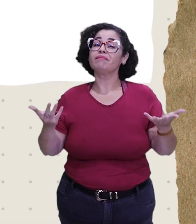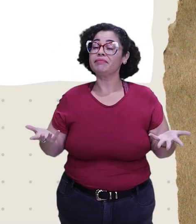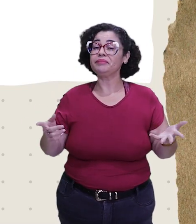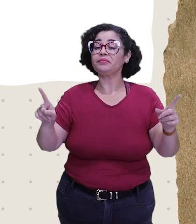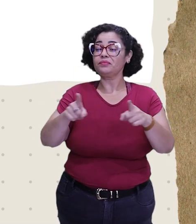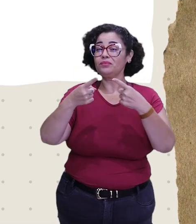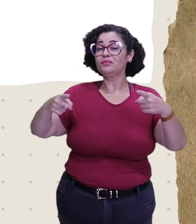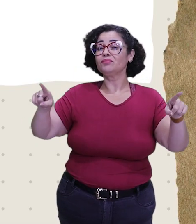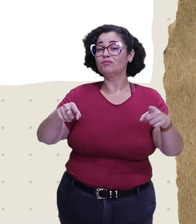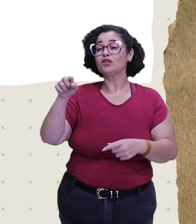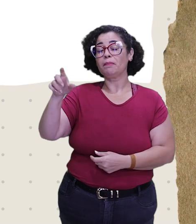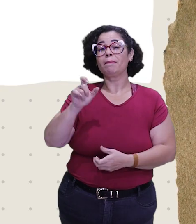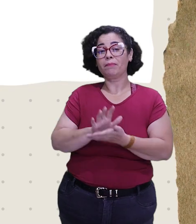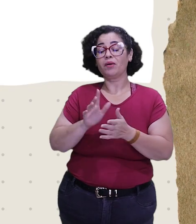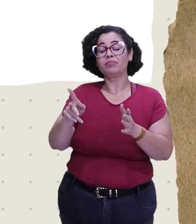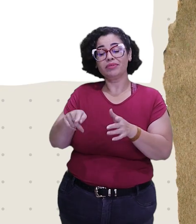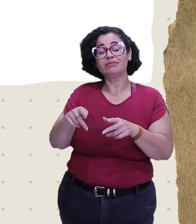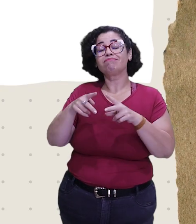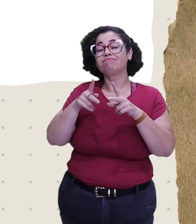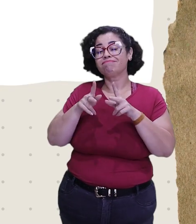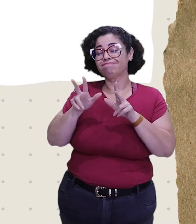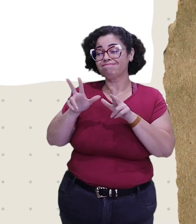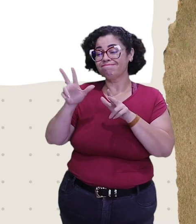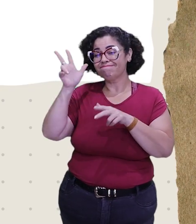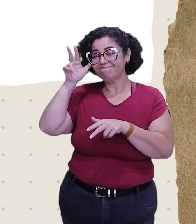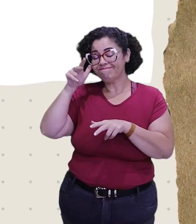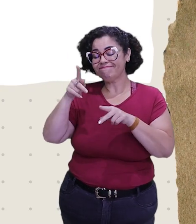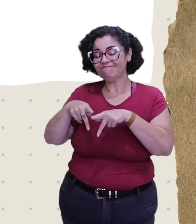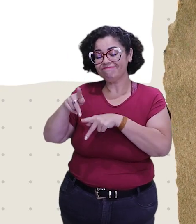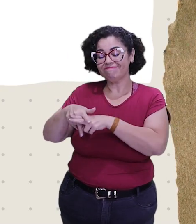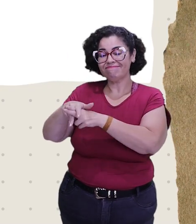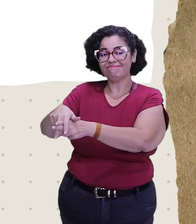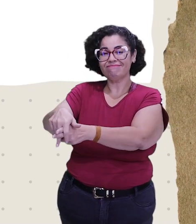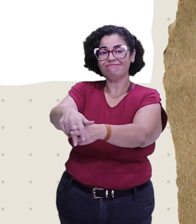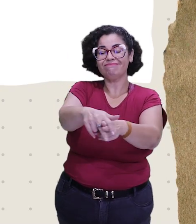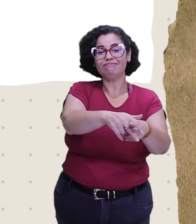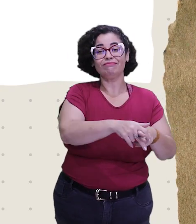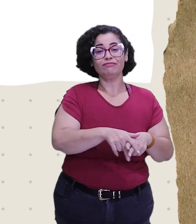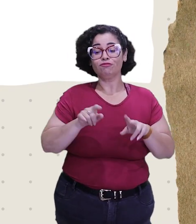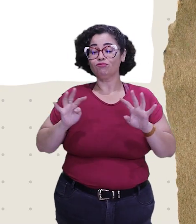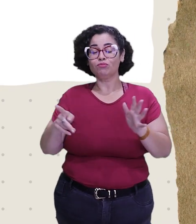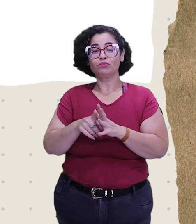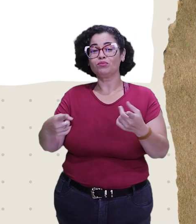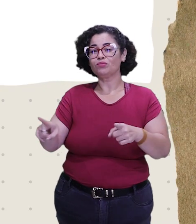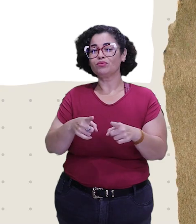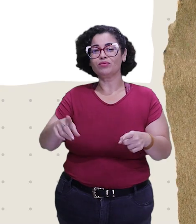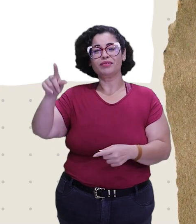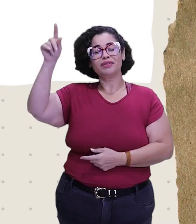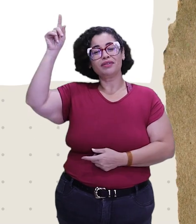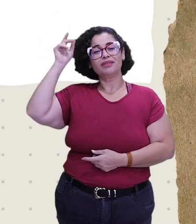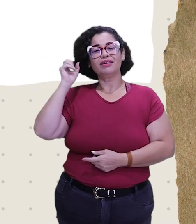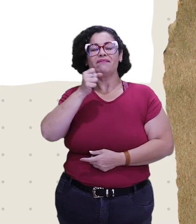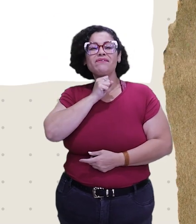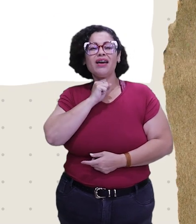a música saía do bojo do velho carrossel só para eles e para o operário que parara. E era uma valsa velha e